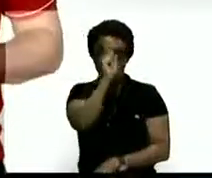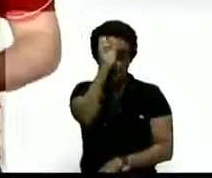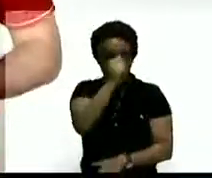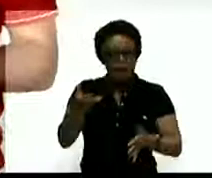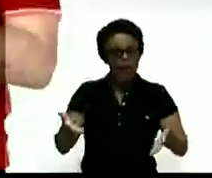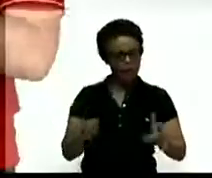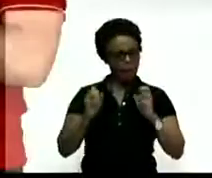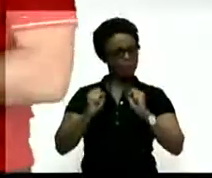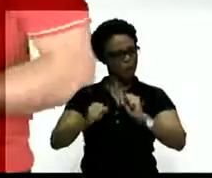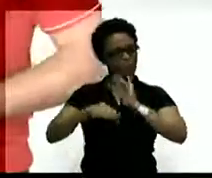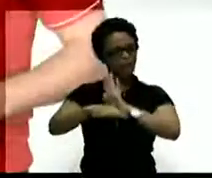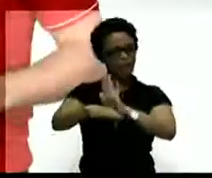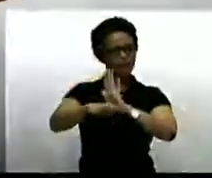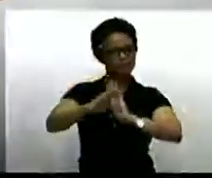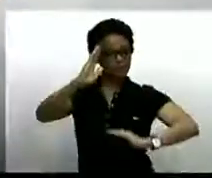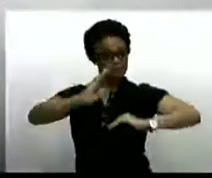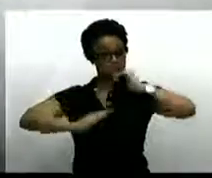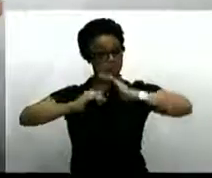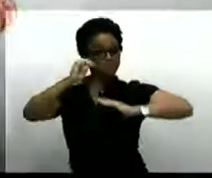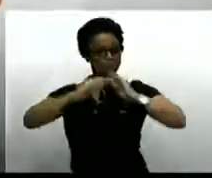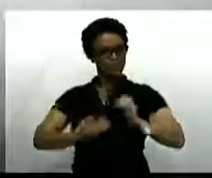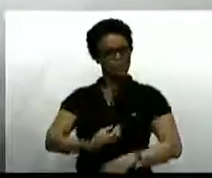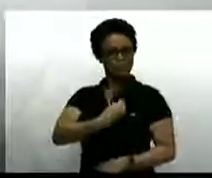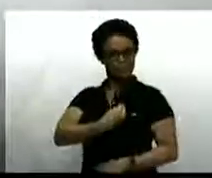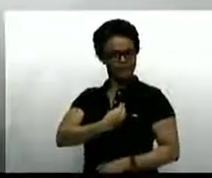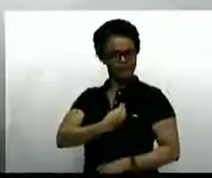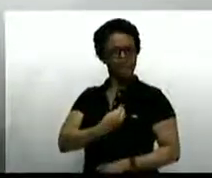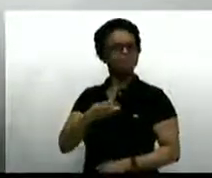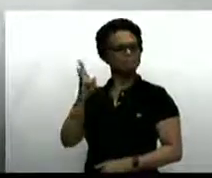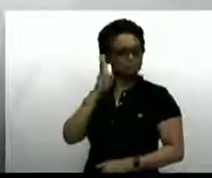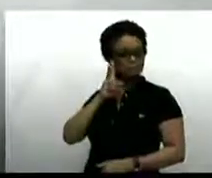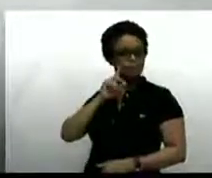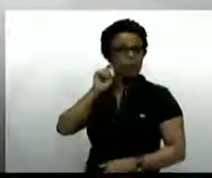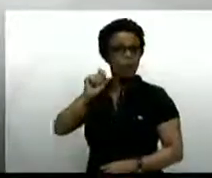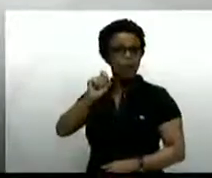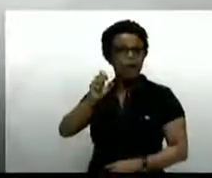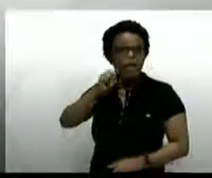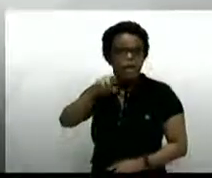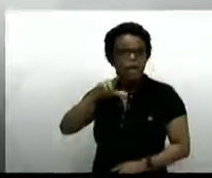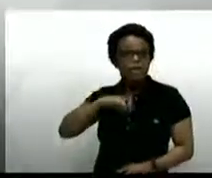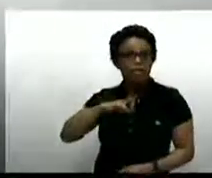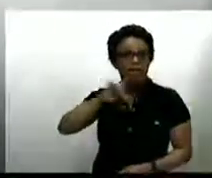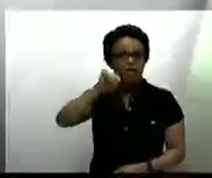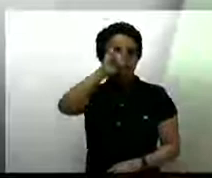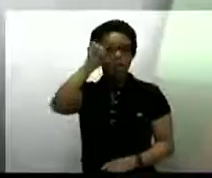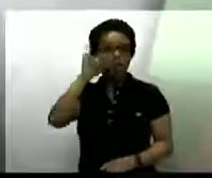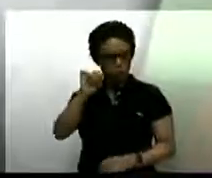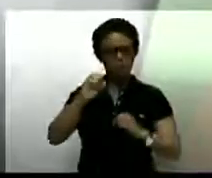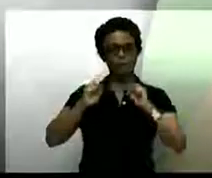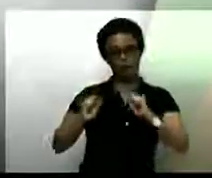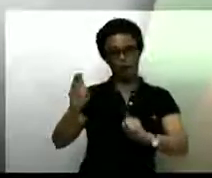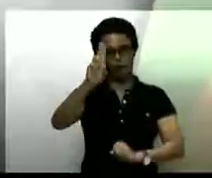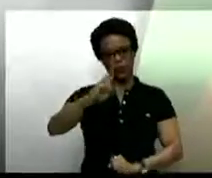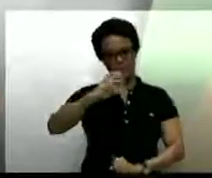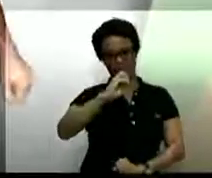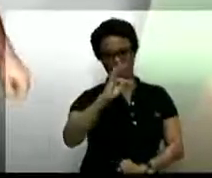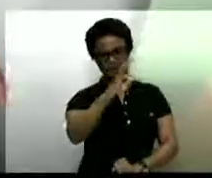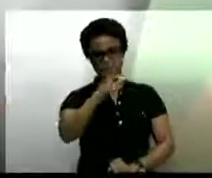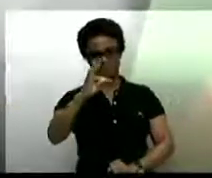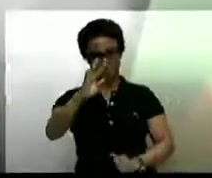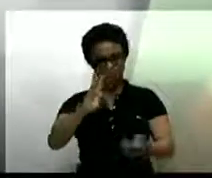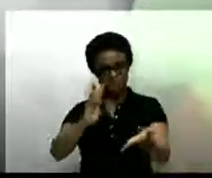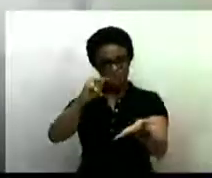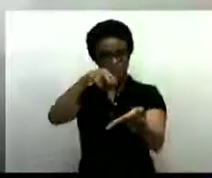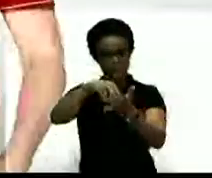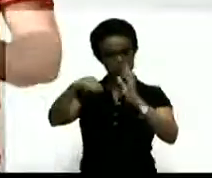te ajudar na vida profissional? Gostaria de lembrar também que, em caso de dúvida, você sempre pode usar o chat. Participe,